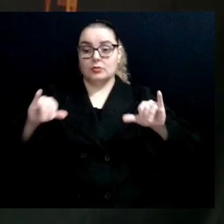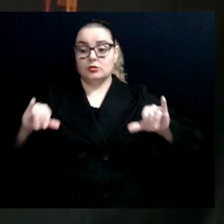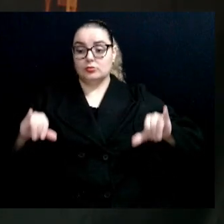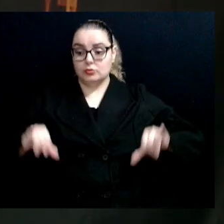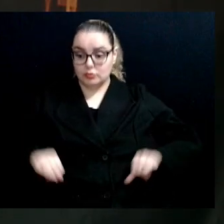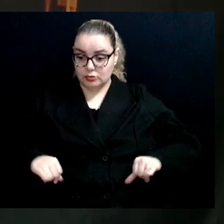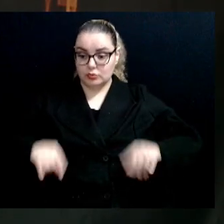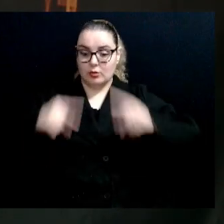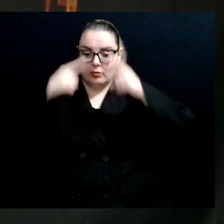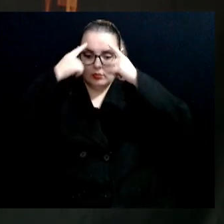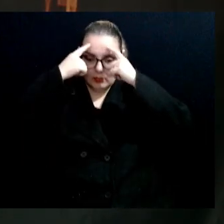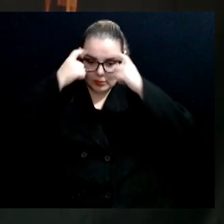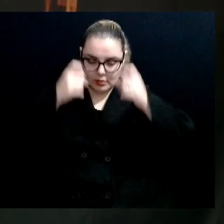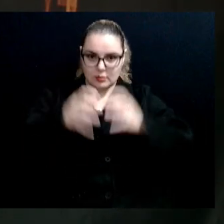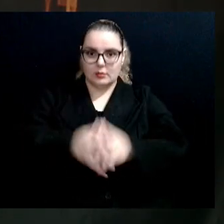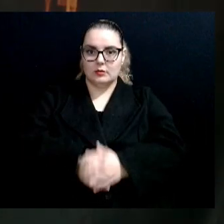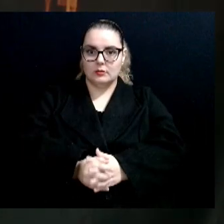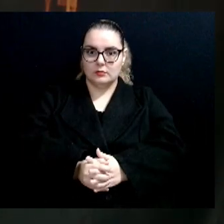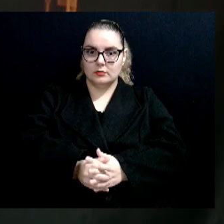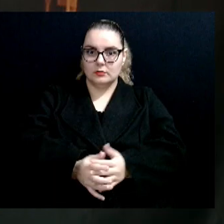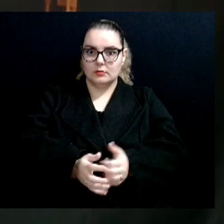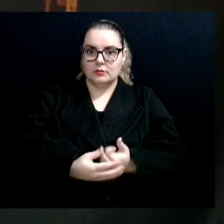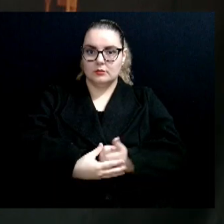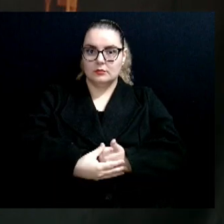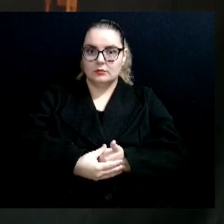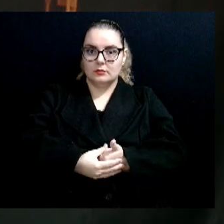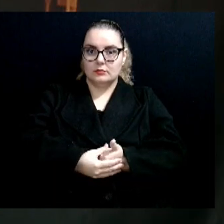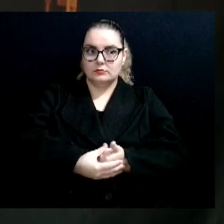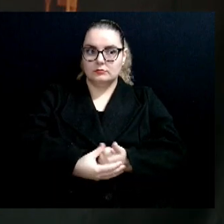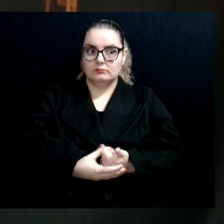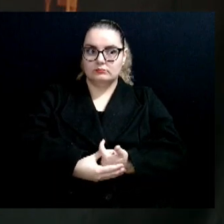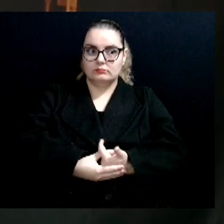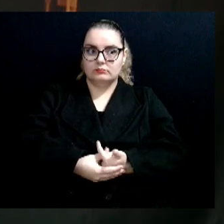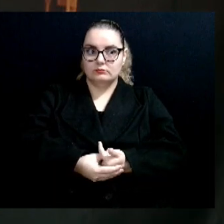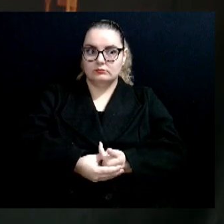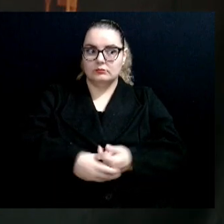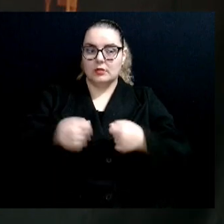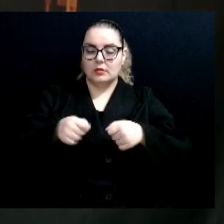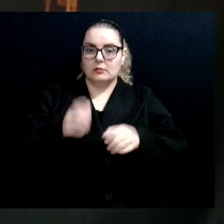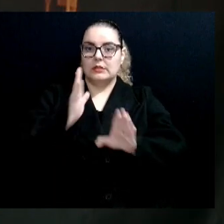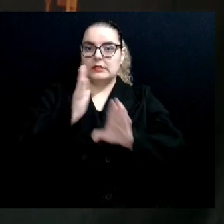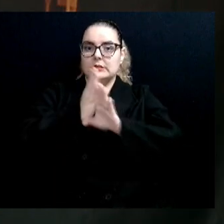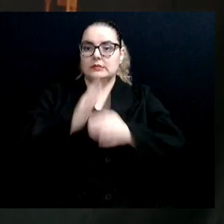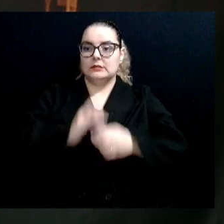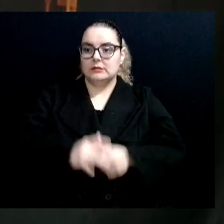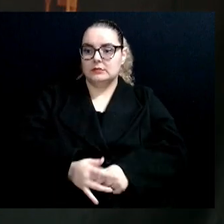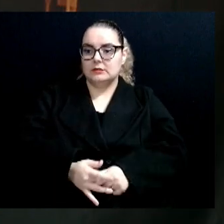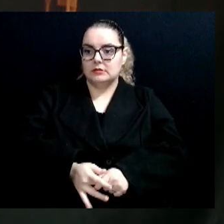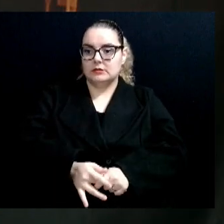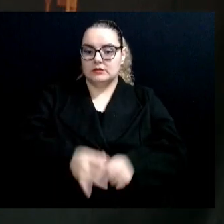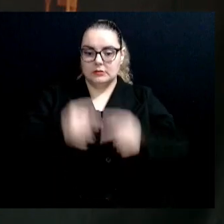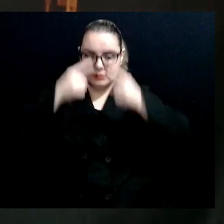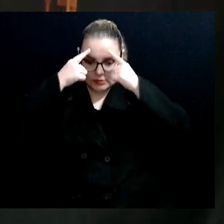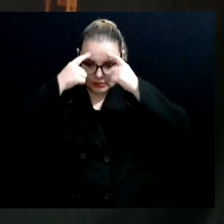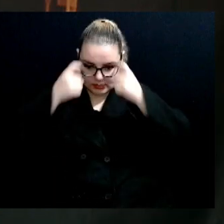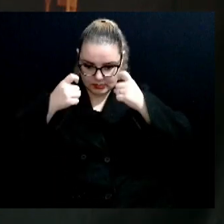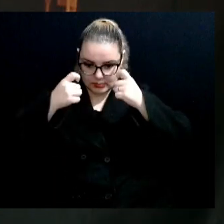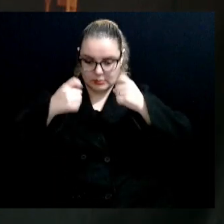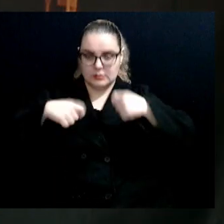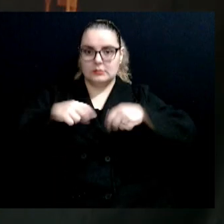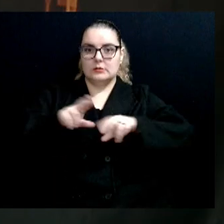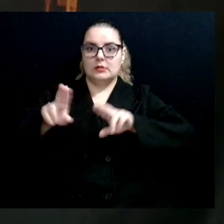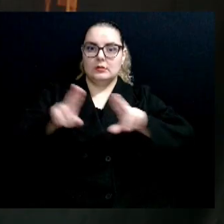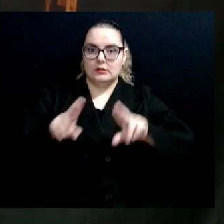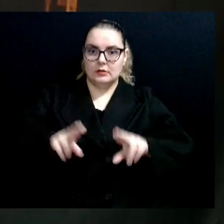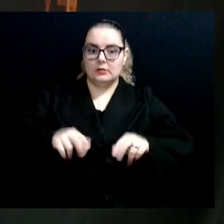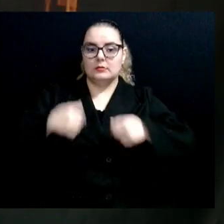violência e ela precisa identificar essa violência e ela precisa nomear e ela precisa falar, mas